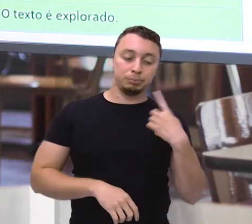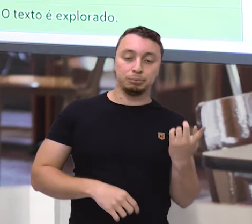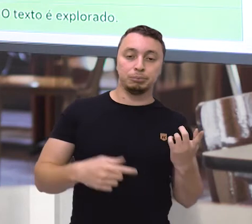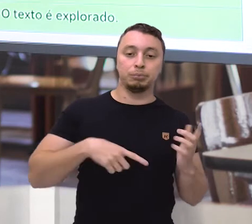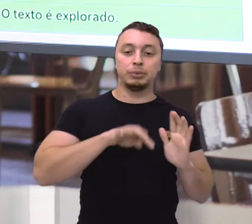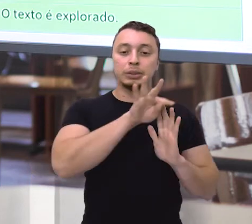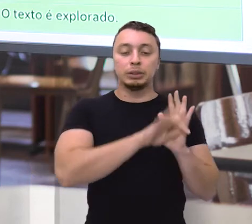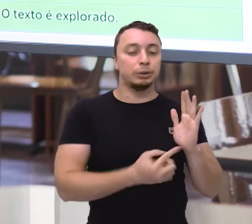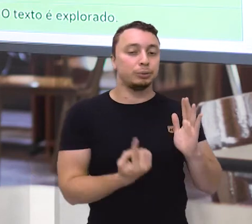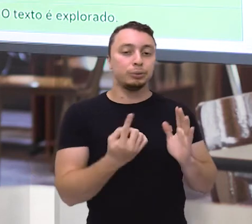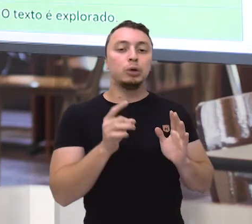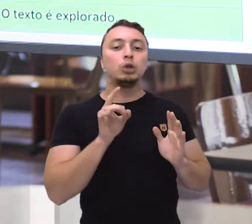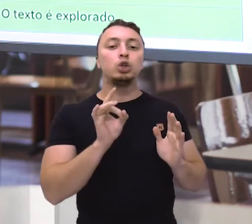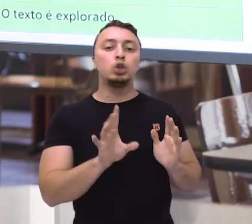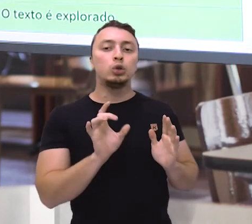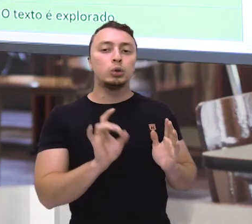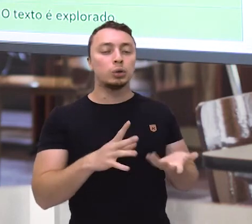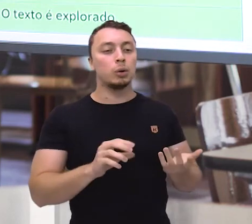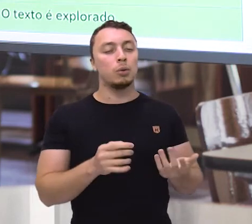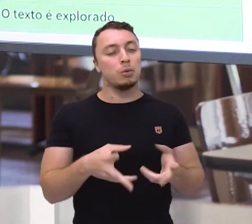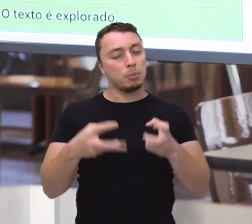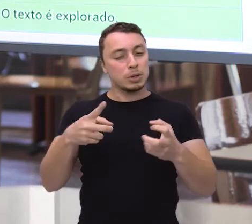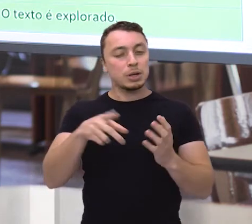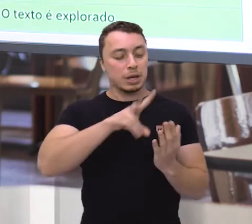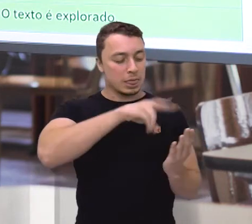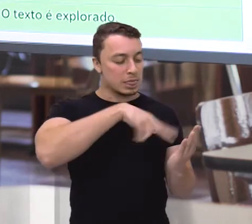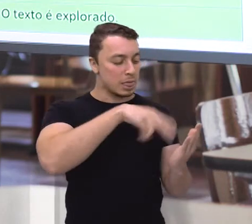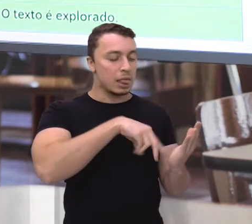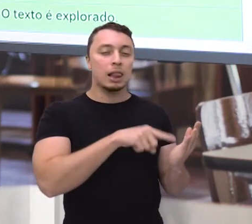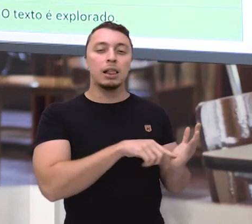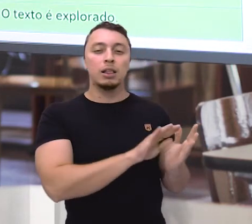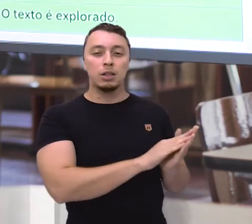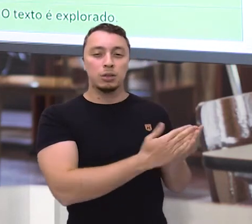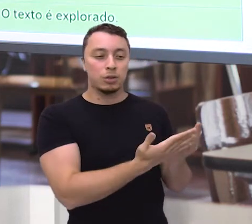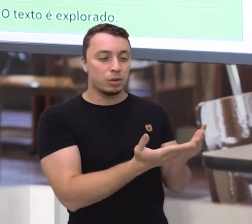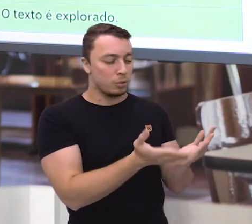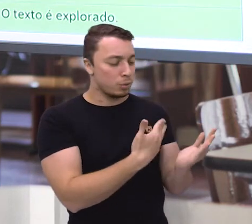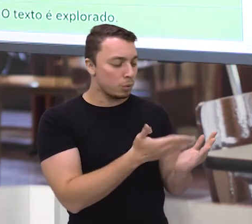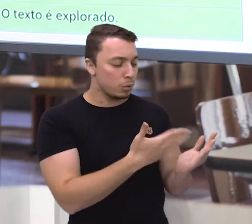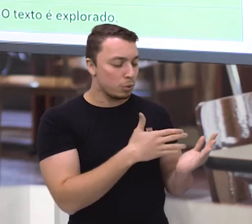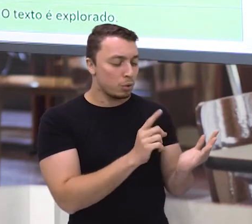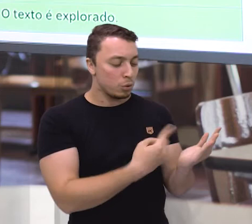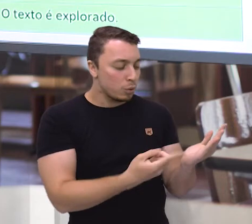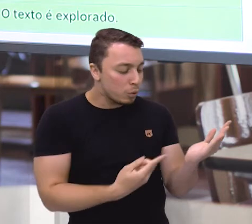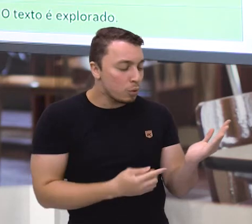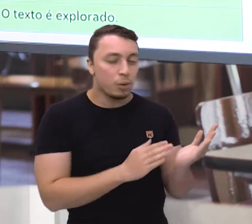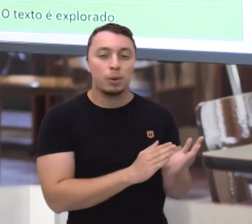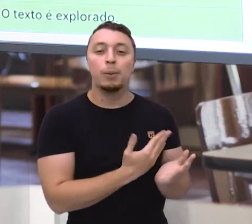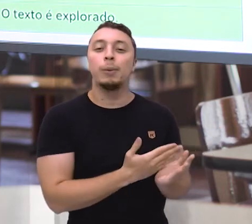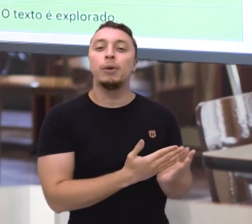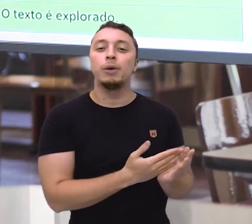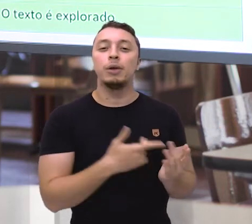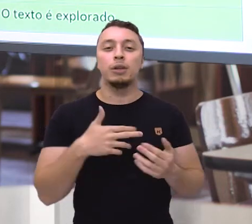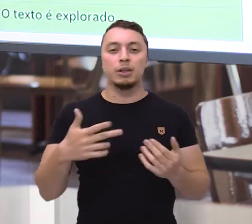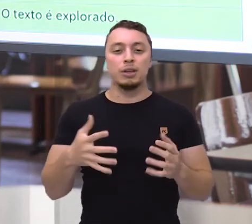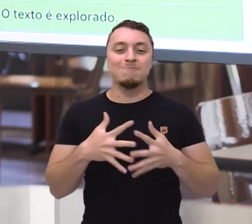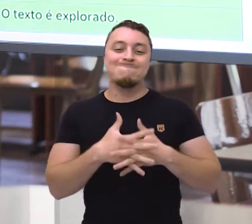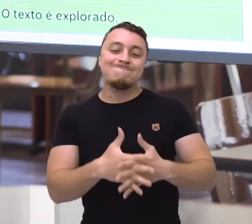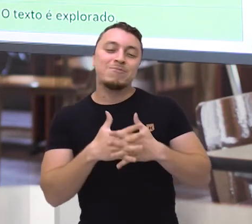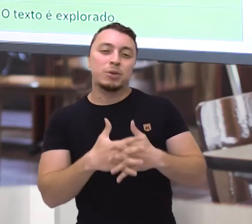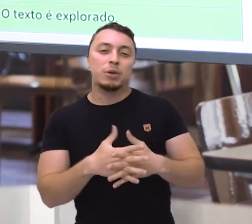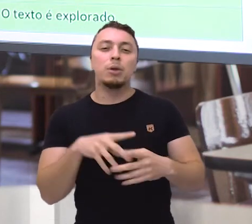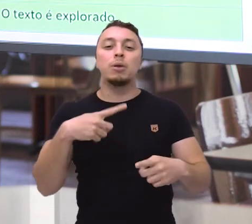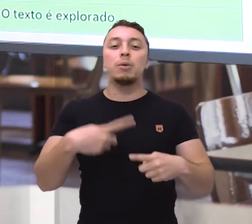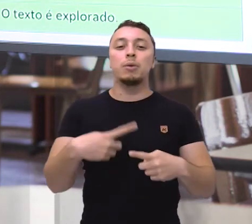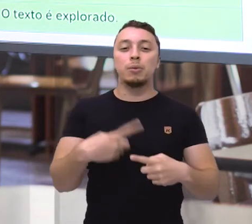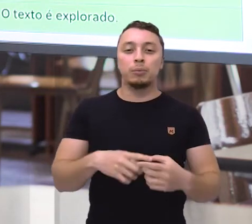que se estivermos lendo um livro e saltarmos algumas páginas, nossa leitura vai ser comprometida. A nossa